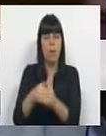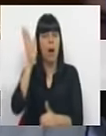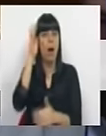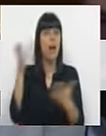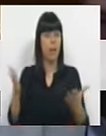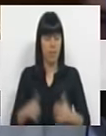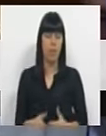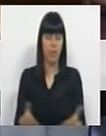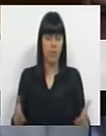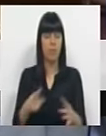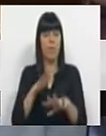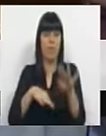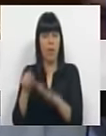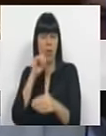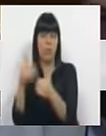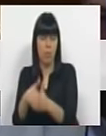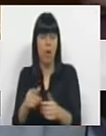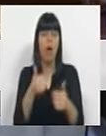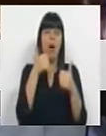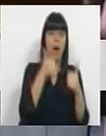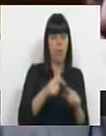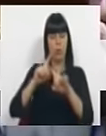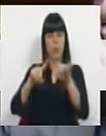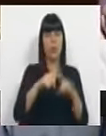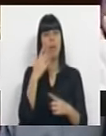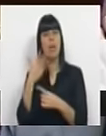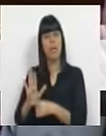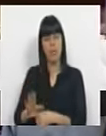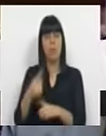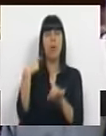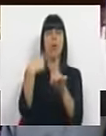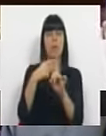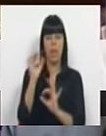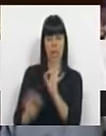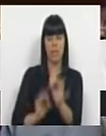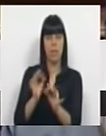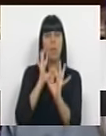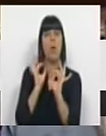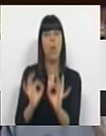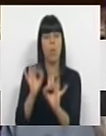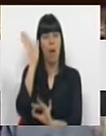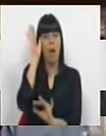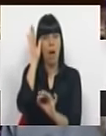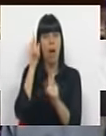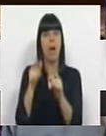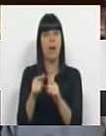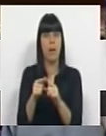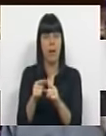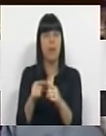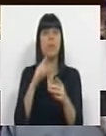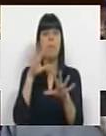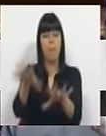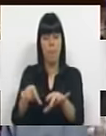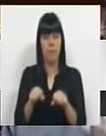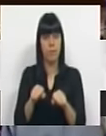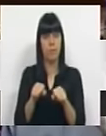animais. Além disso, há diversos e bons exemplos de formas mais positivas de tratamento e cuidado de animais errantes,